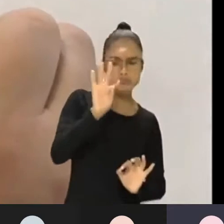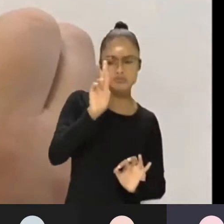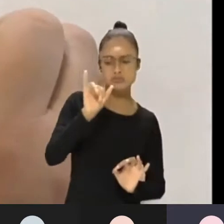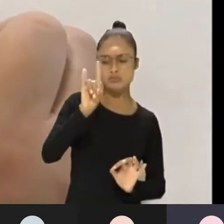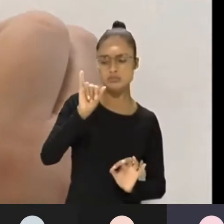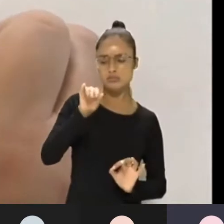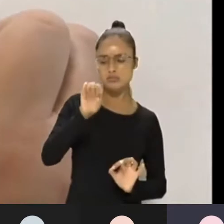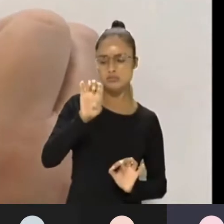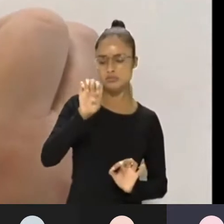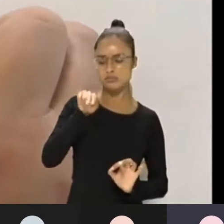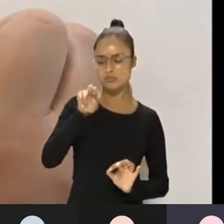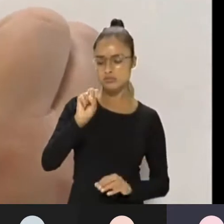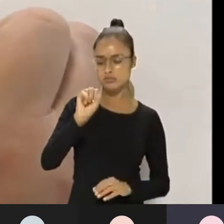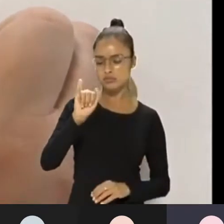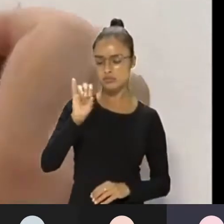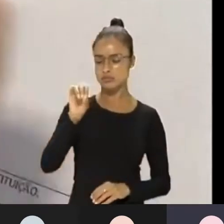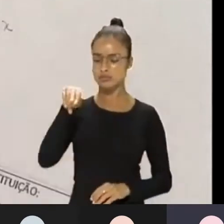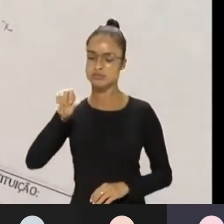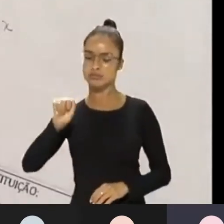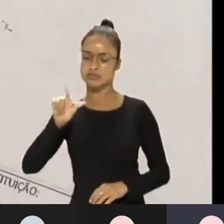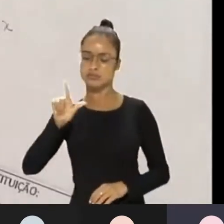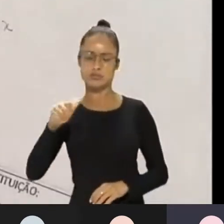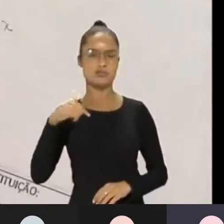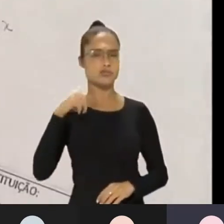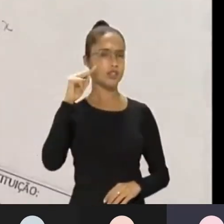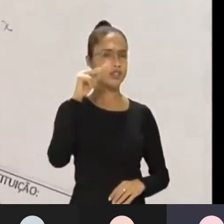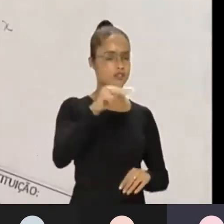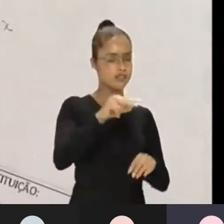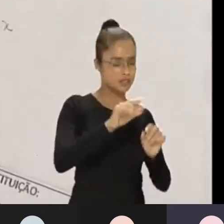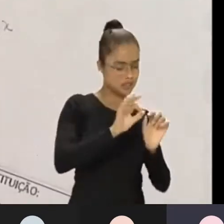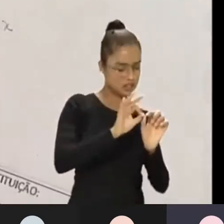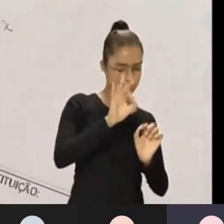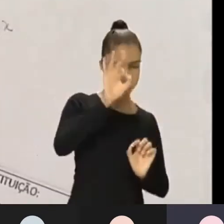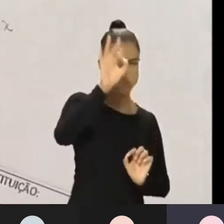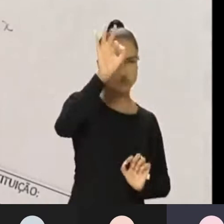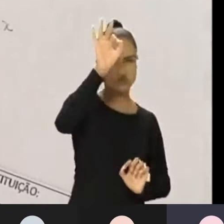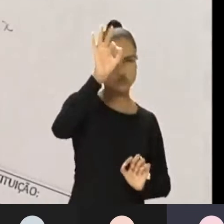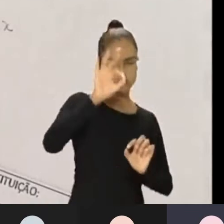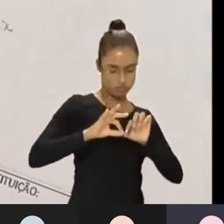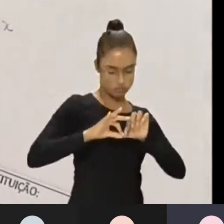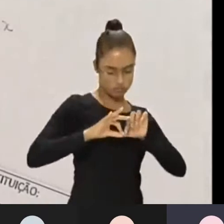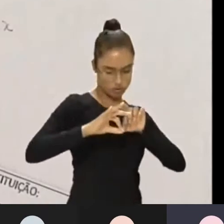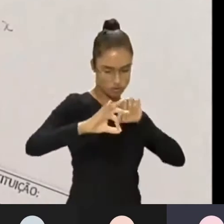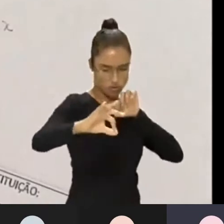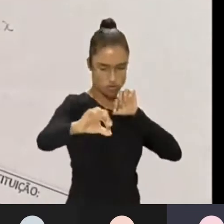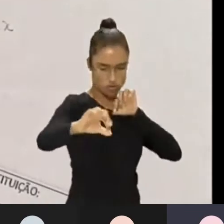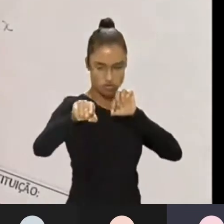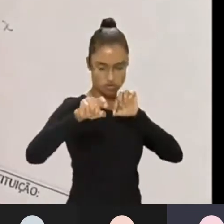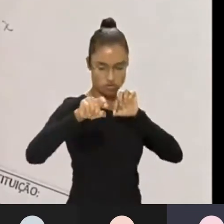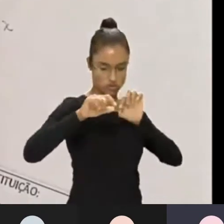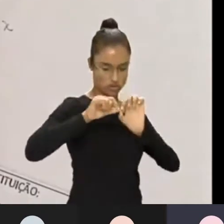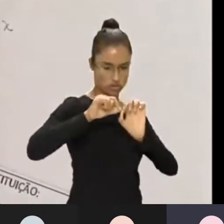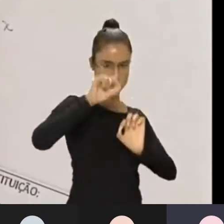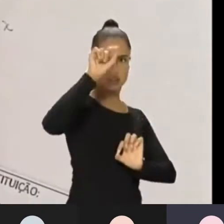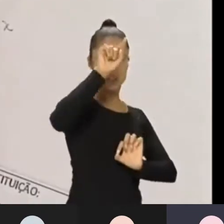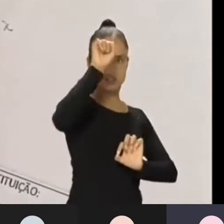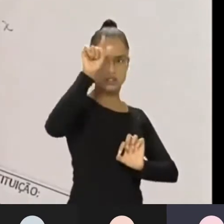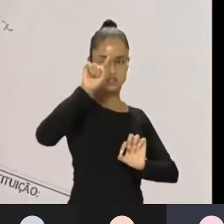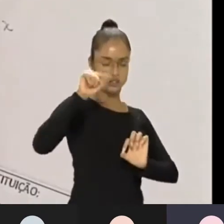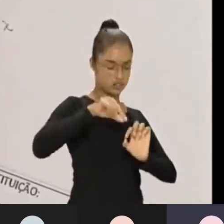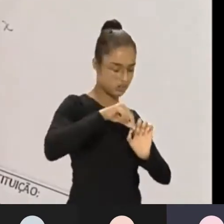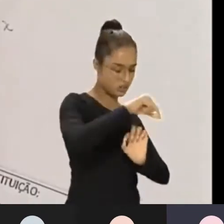aqui eu tenho a representação do eixo X. Nessa direção, eu tenho o eixo Y. Acima